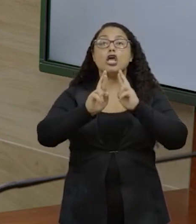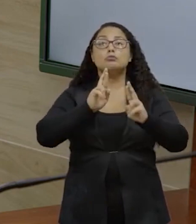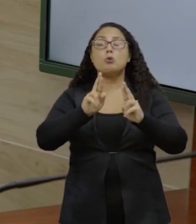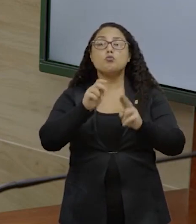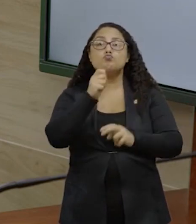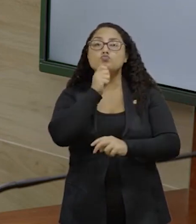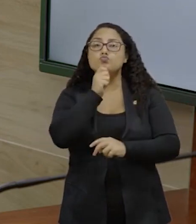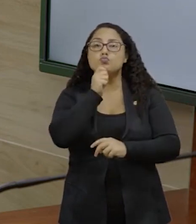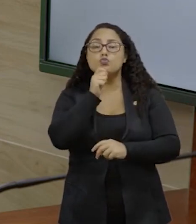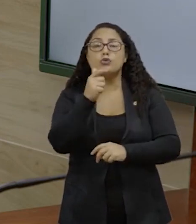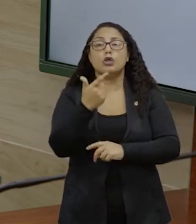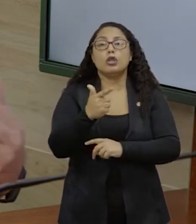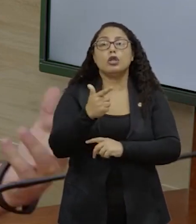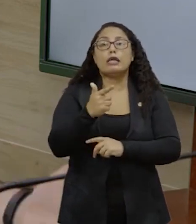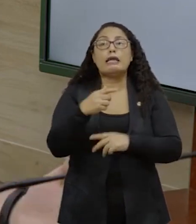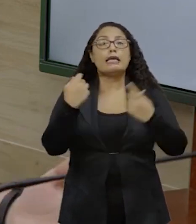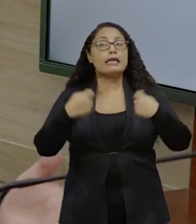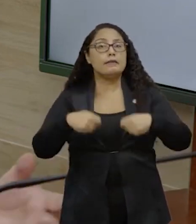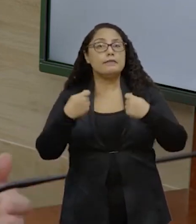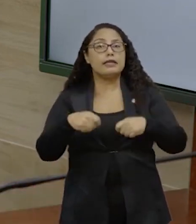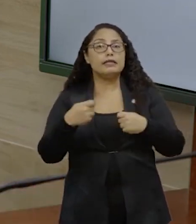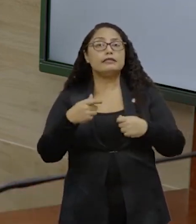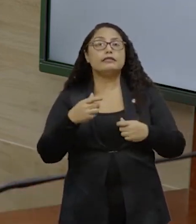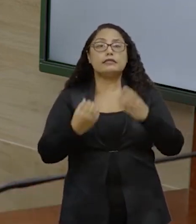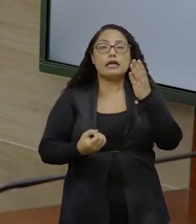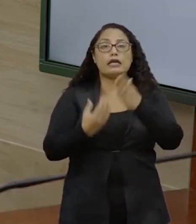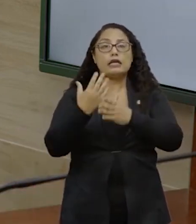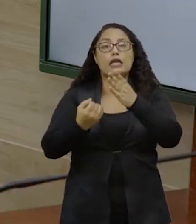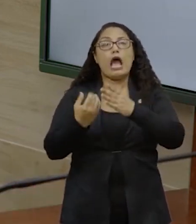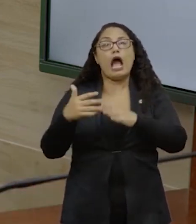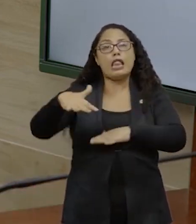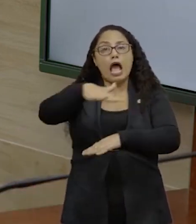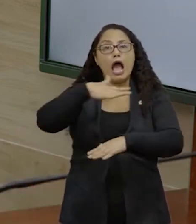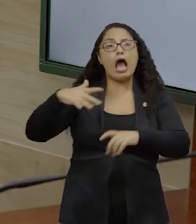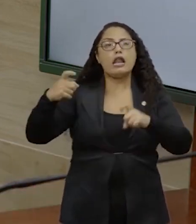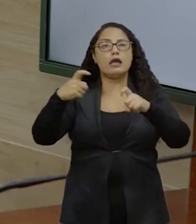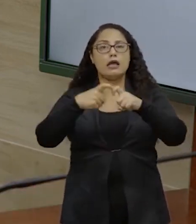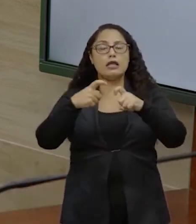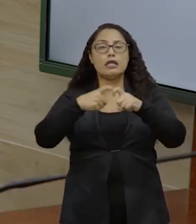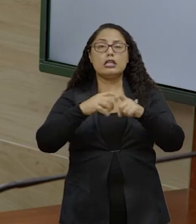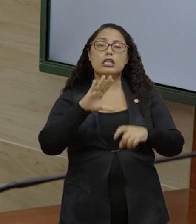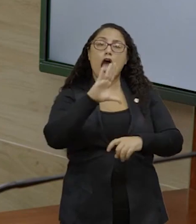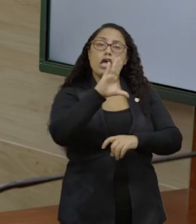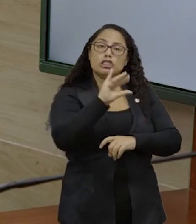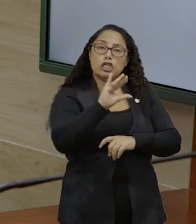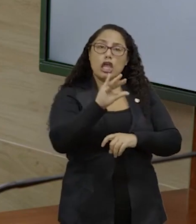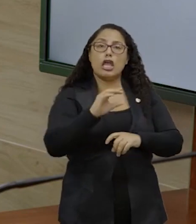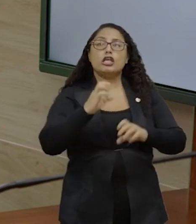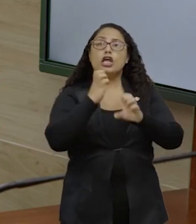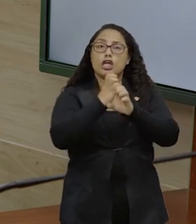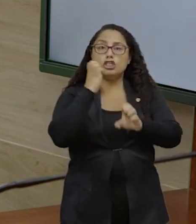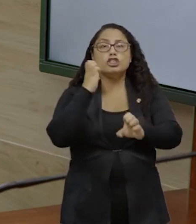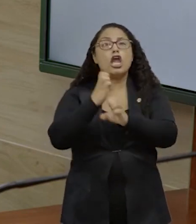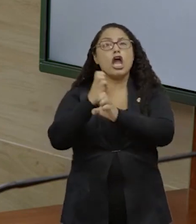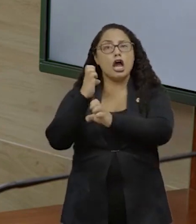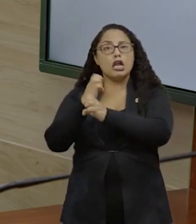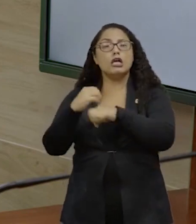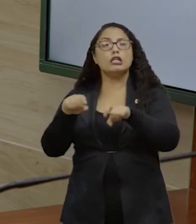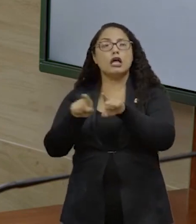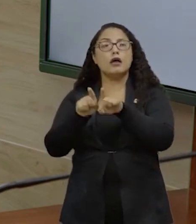ainda que precisam ser realizadas no campo da medicina, da ciência, da engenharia,